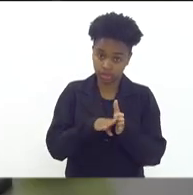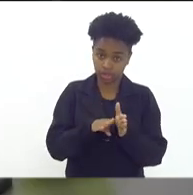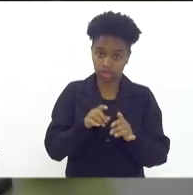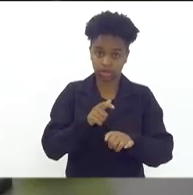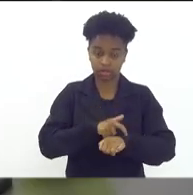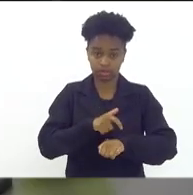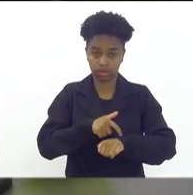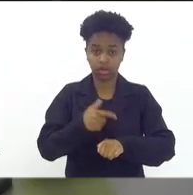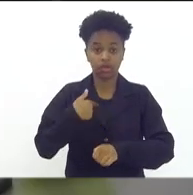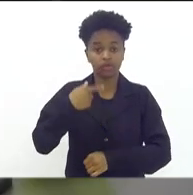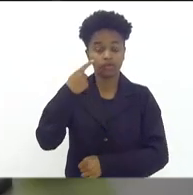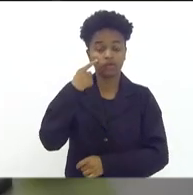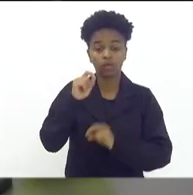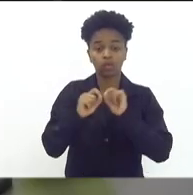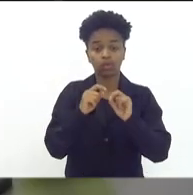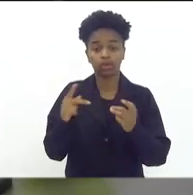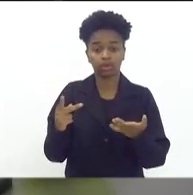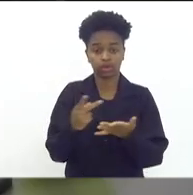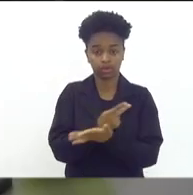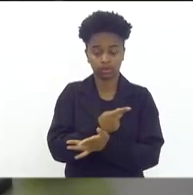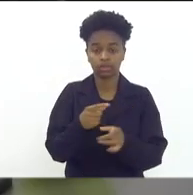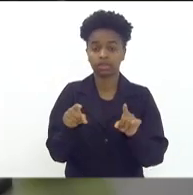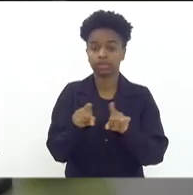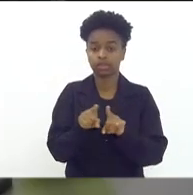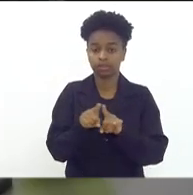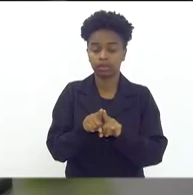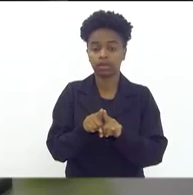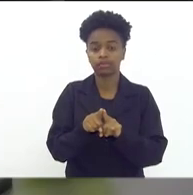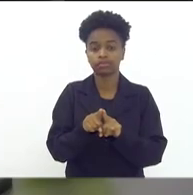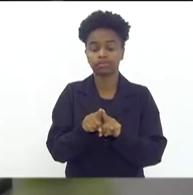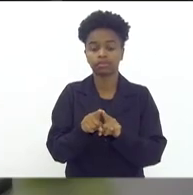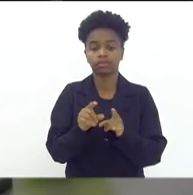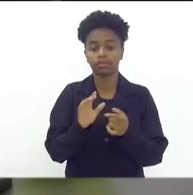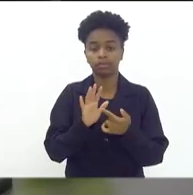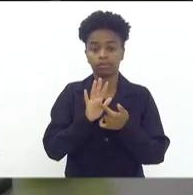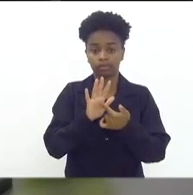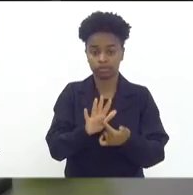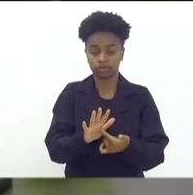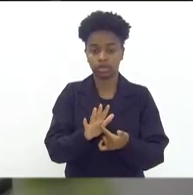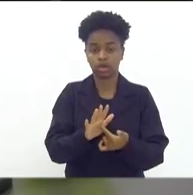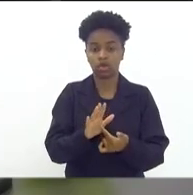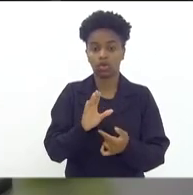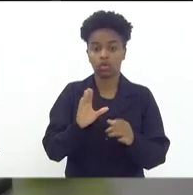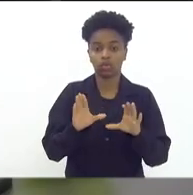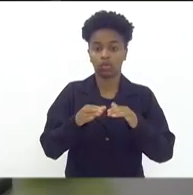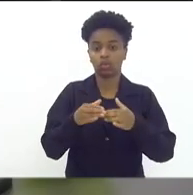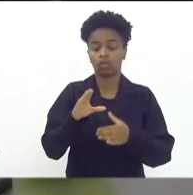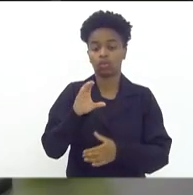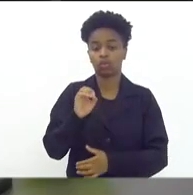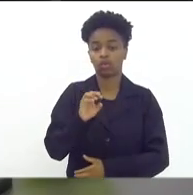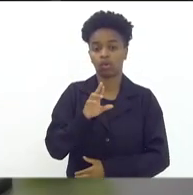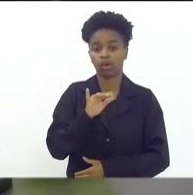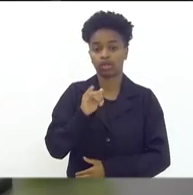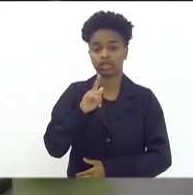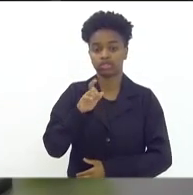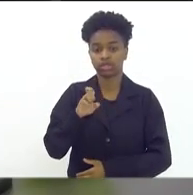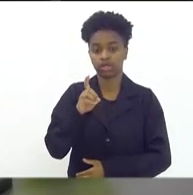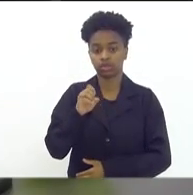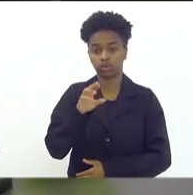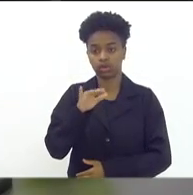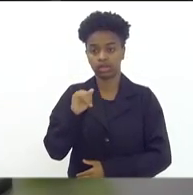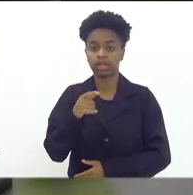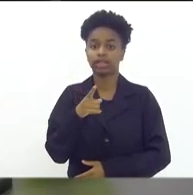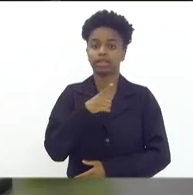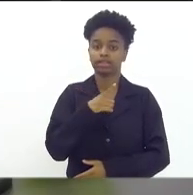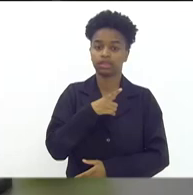verificar o que que está acontecendo e já determinar que a nossa corregedoria está no procedimento administrativo